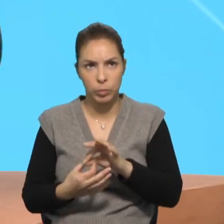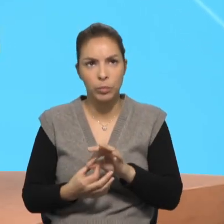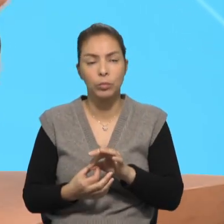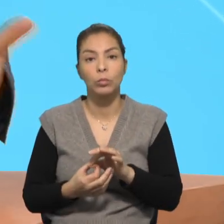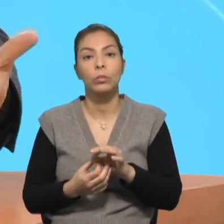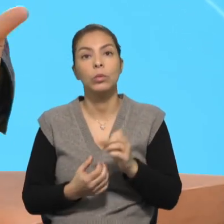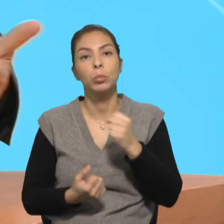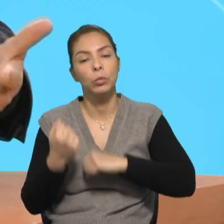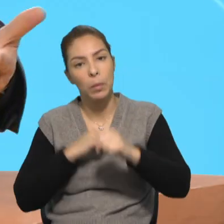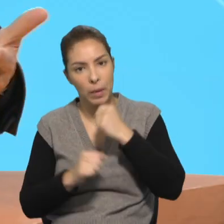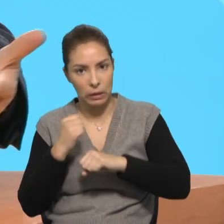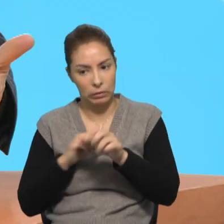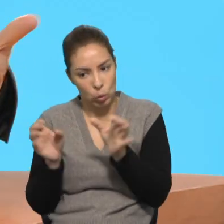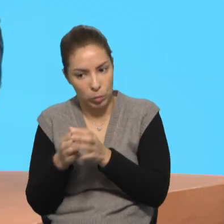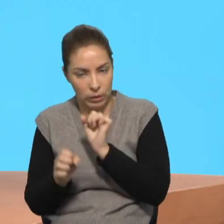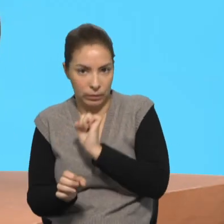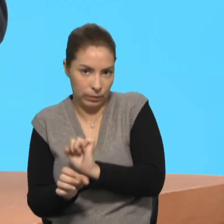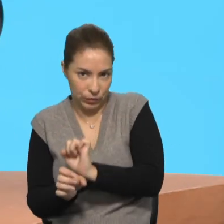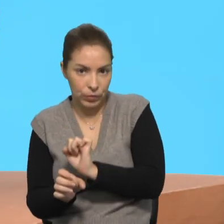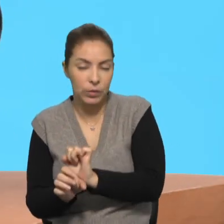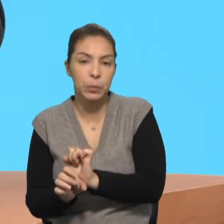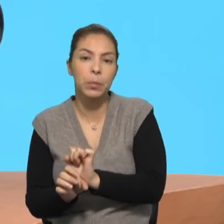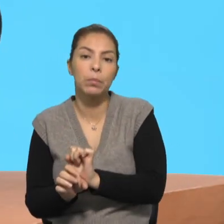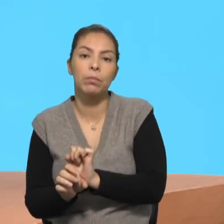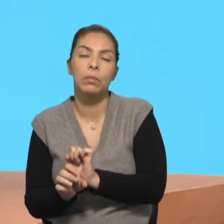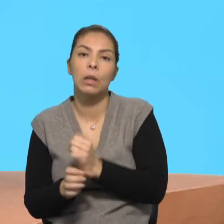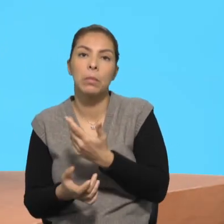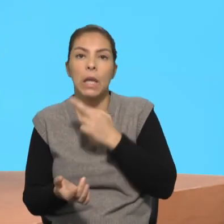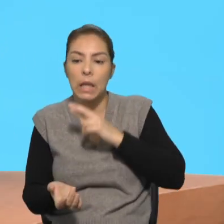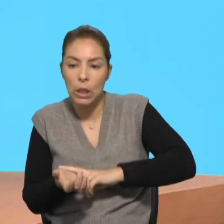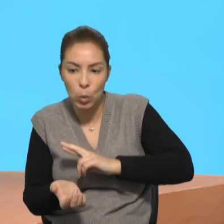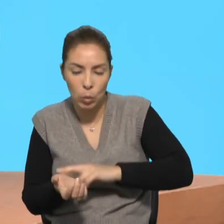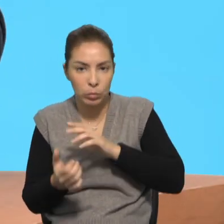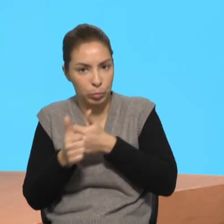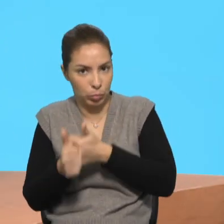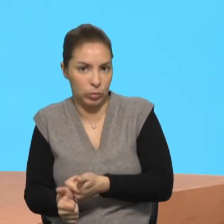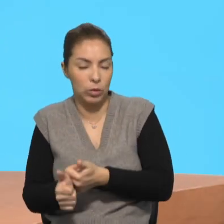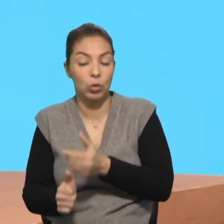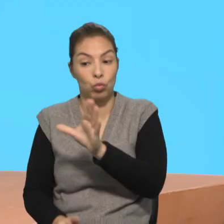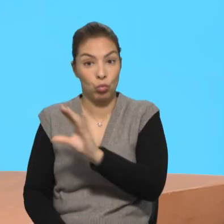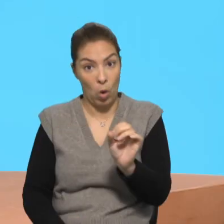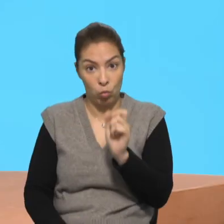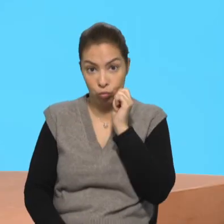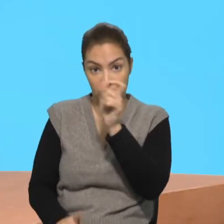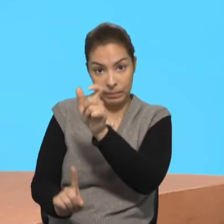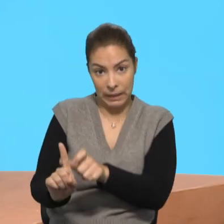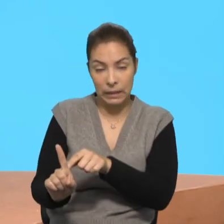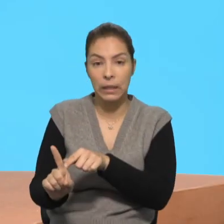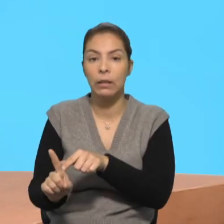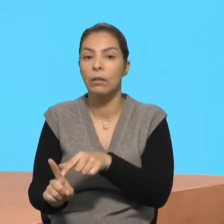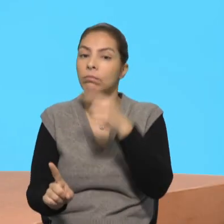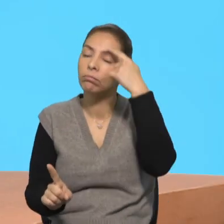dos essénios, que era um movimento também de ritos batismais. E João Batista aparece aqui e